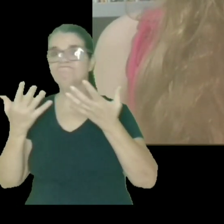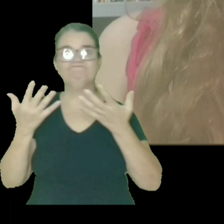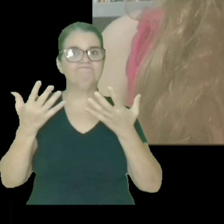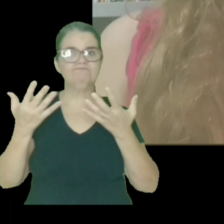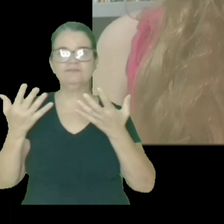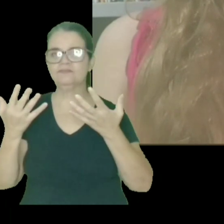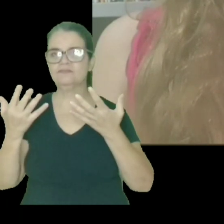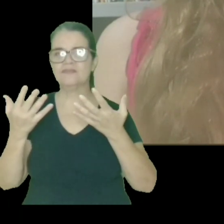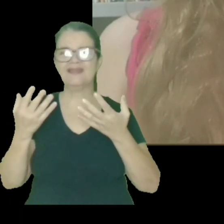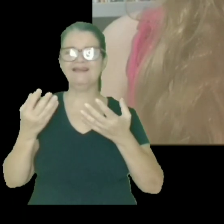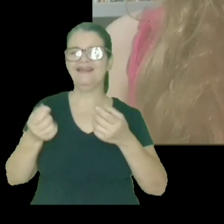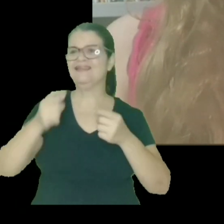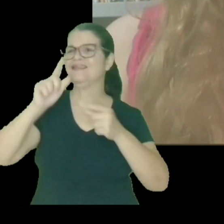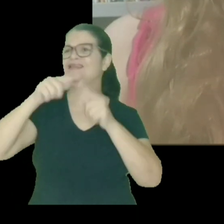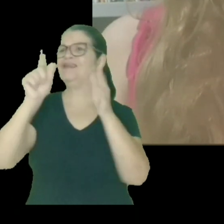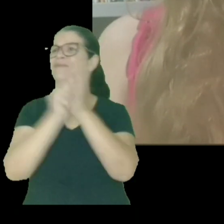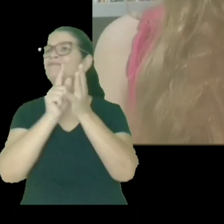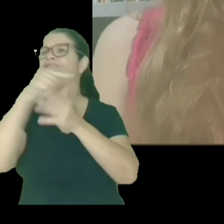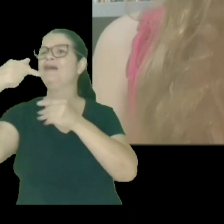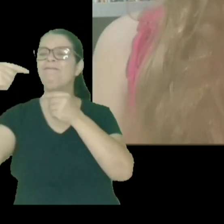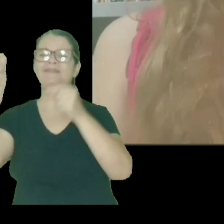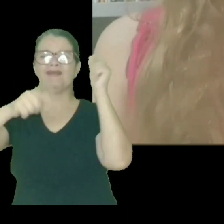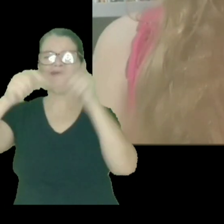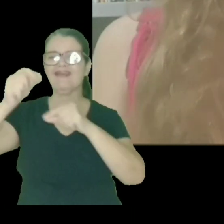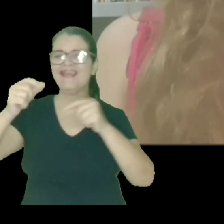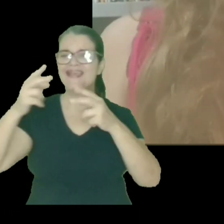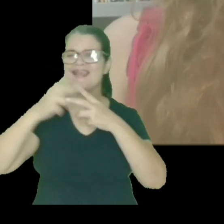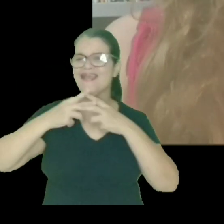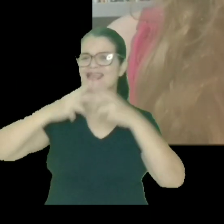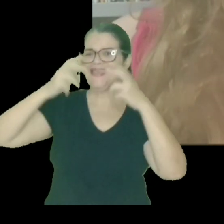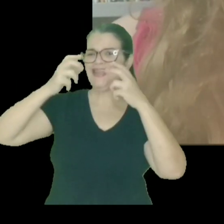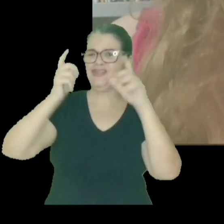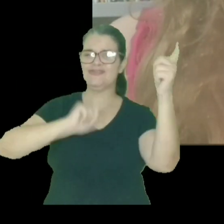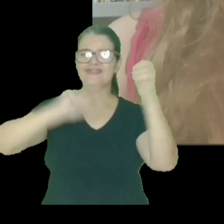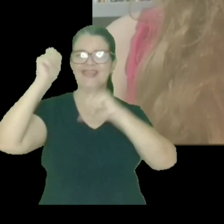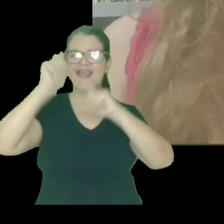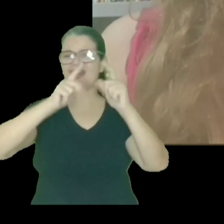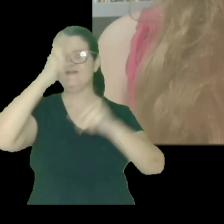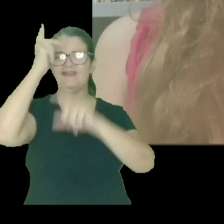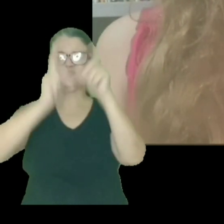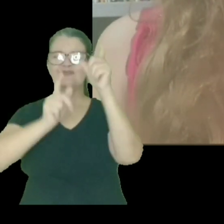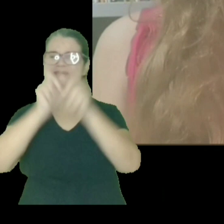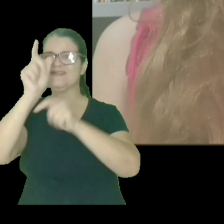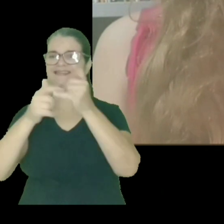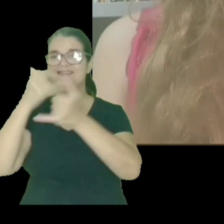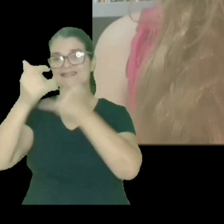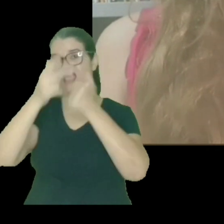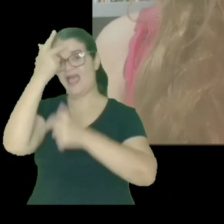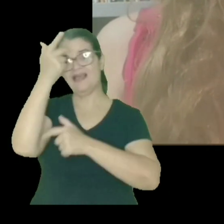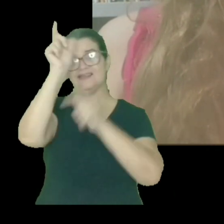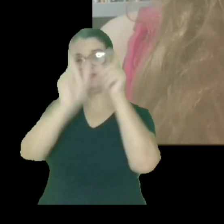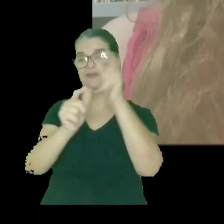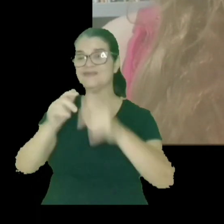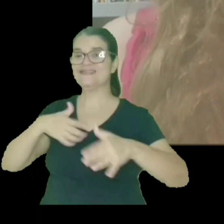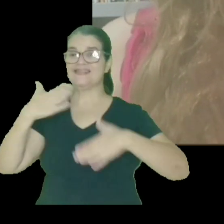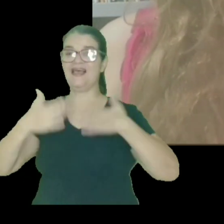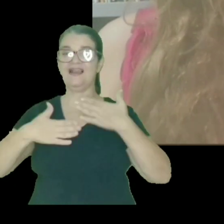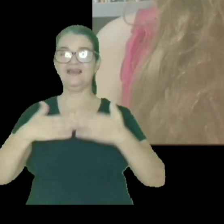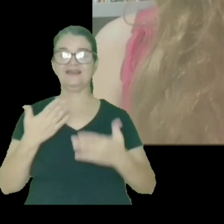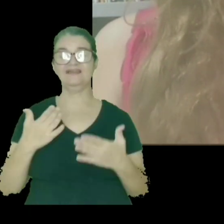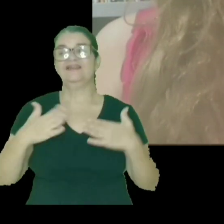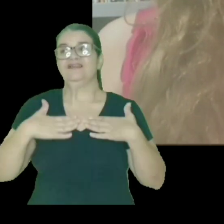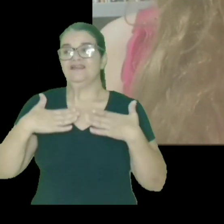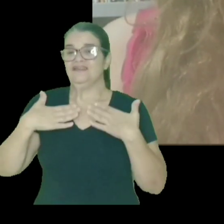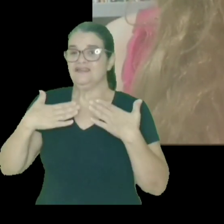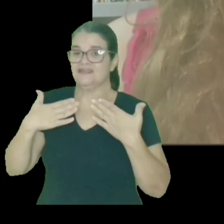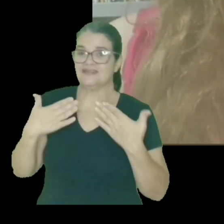entre serpentinas, confetes e gritos de carnaval. A alegria dos outros me espantava.